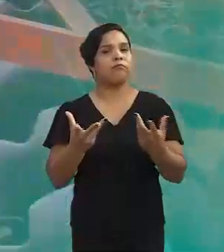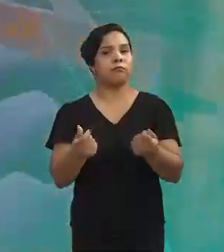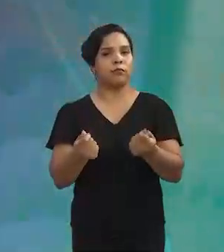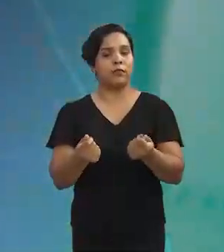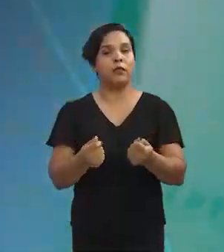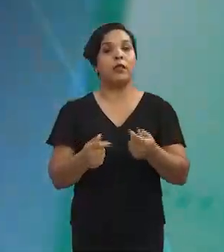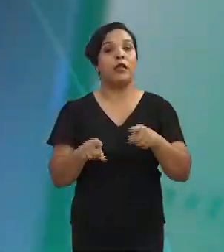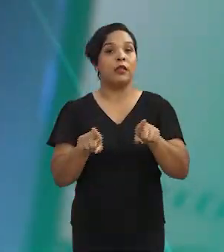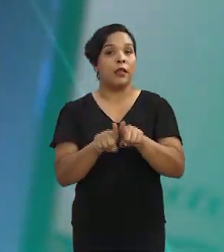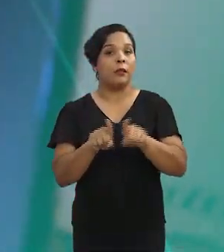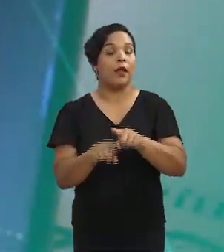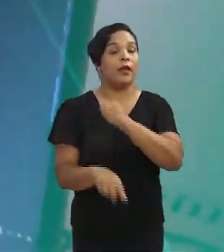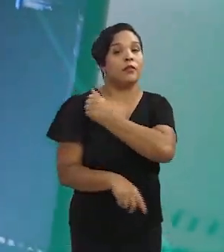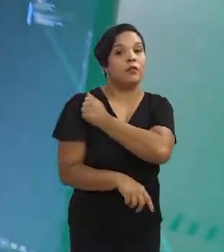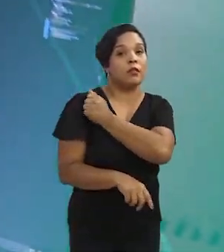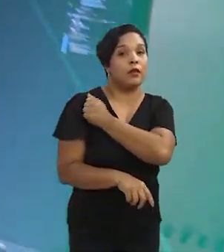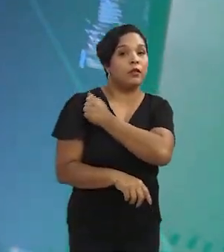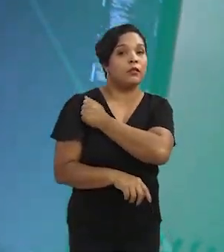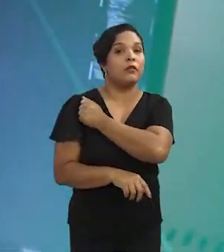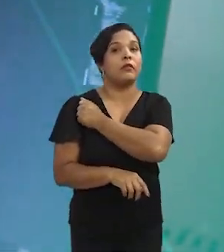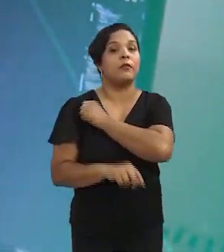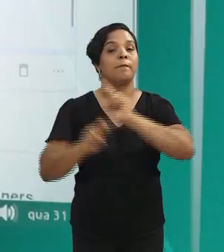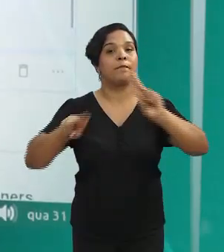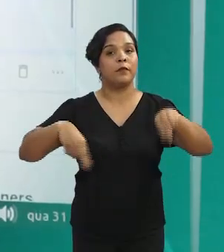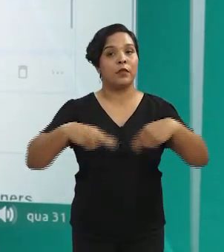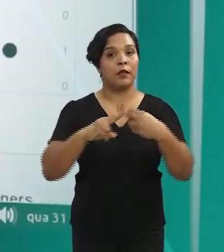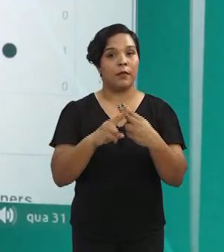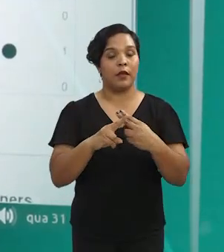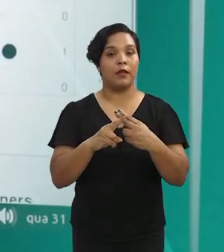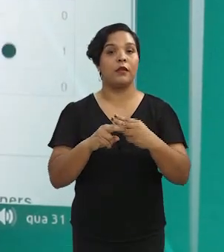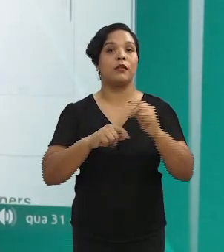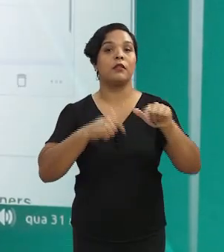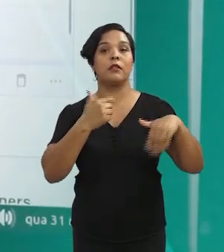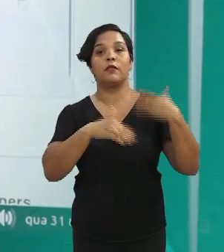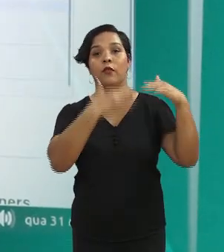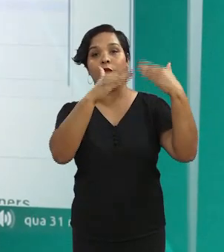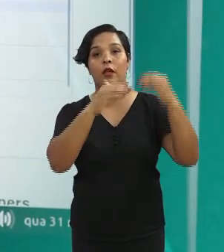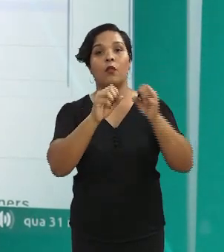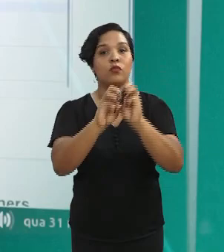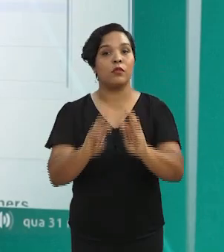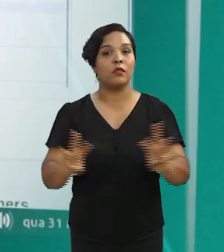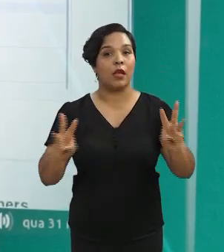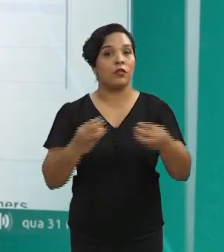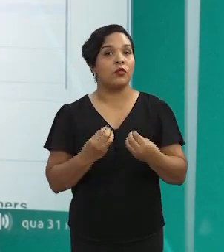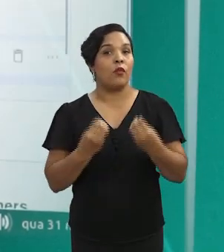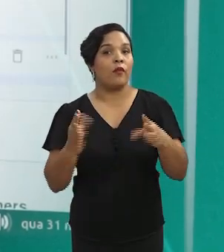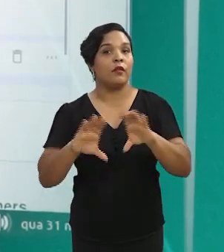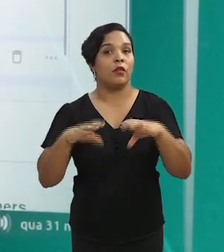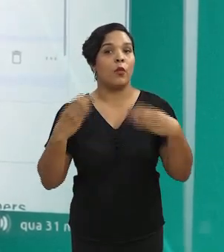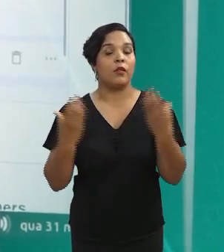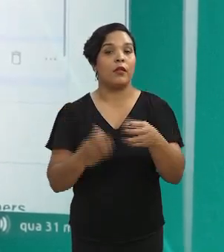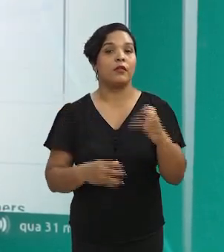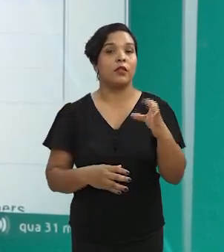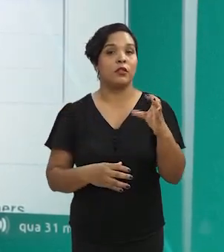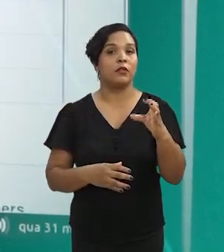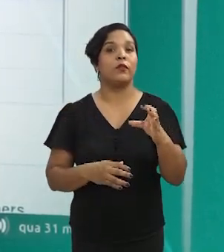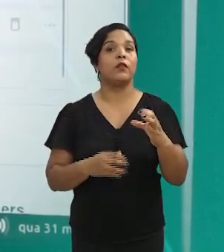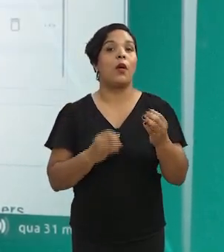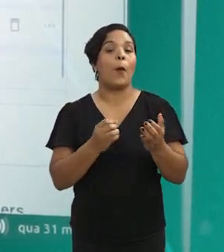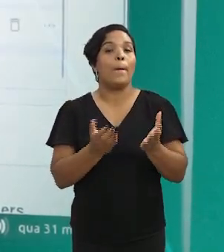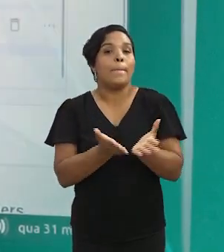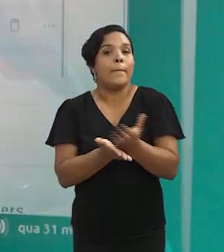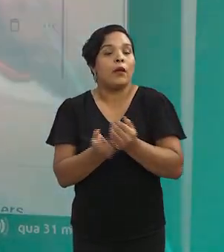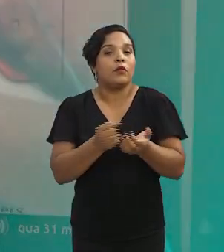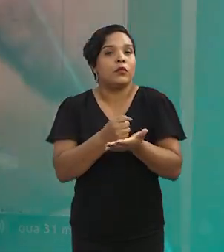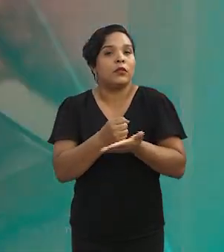eficientes. Estudantes da Universidade Estadual do Sudoeste da Bahia desenvolveram um site que oferece à comunidade científica um banco